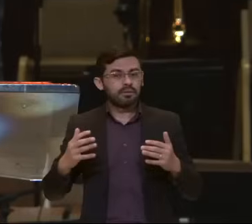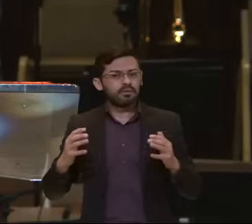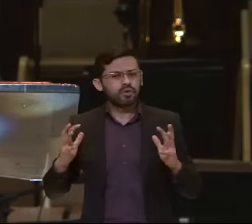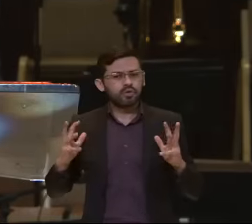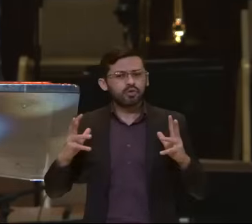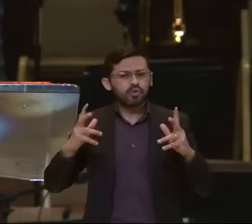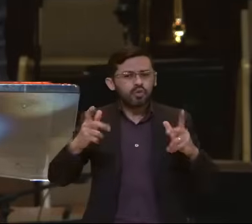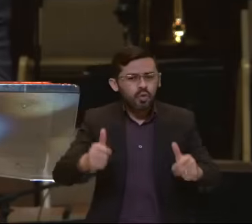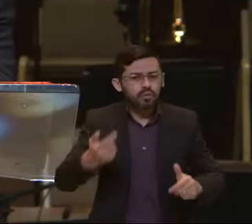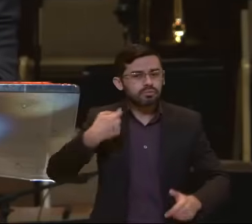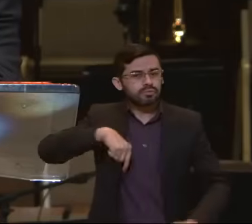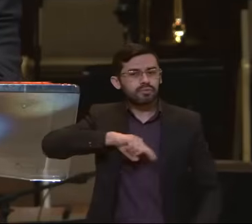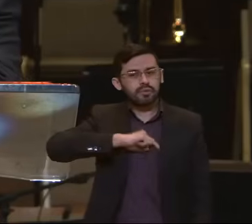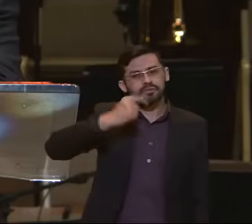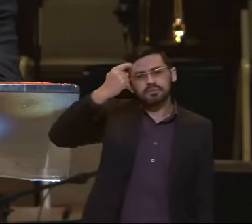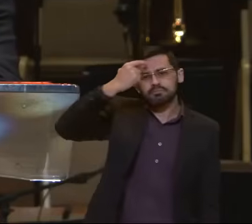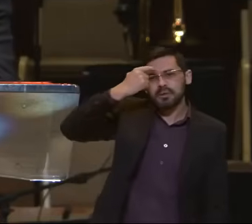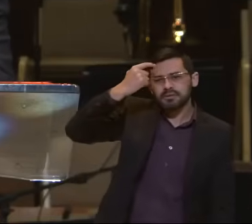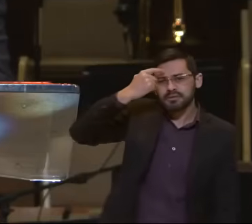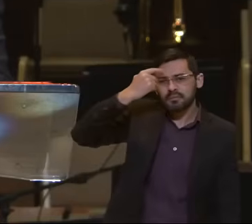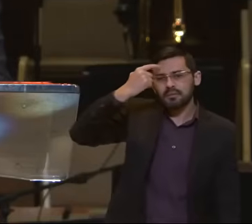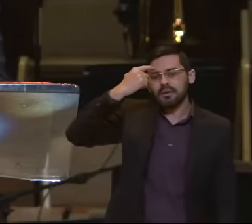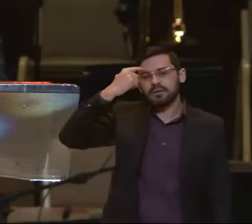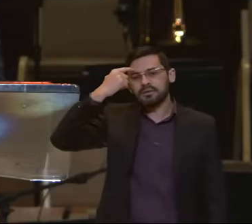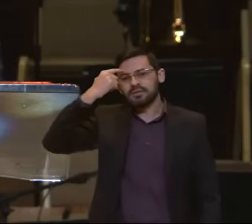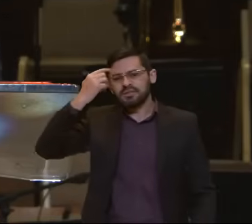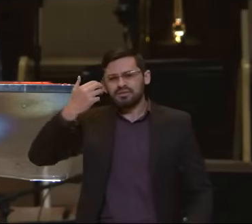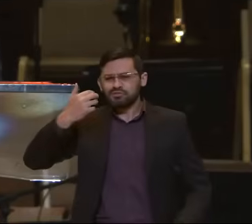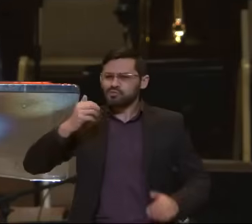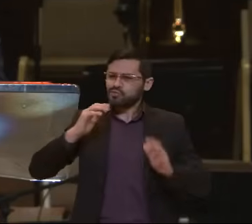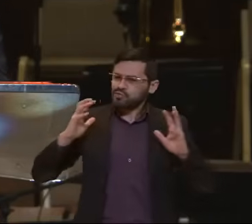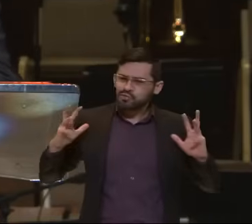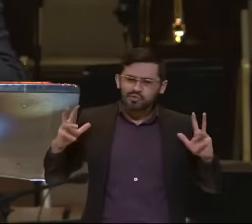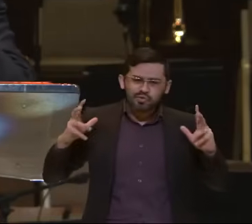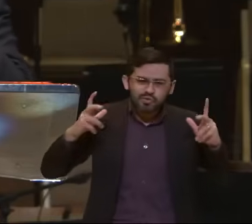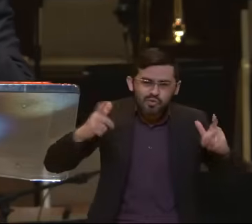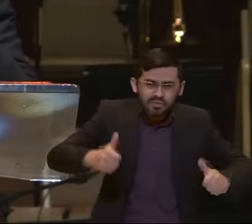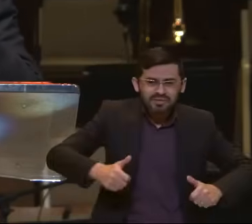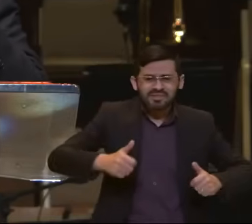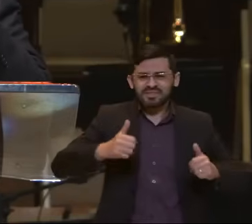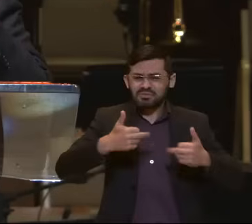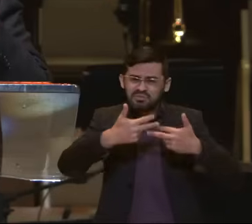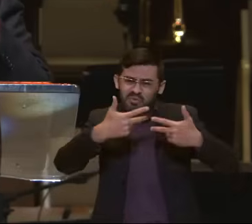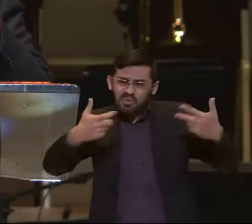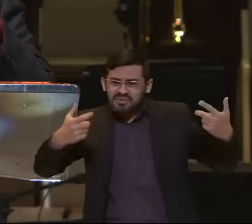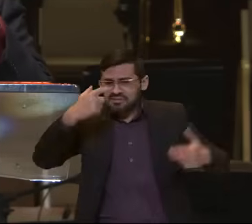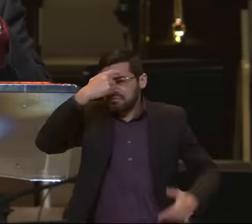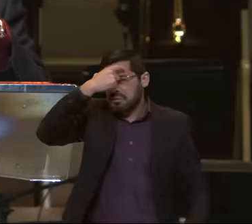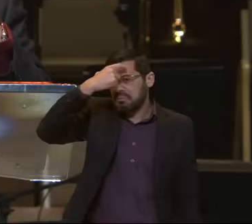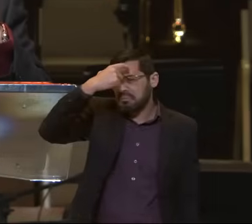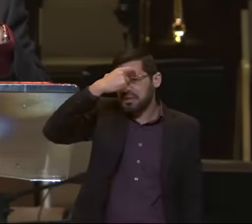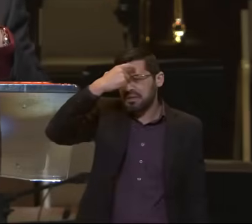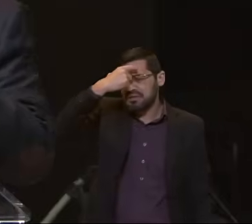nossos pensamentos, todas as nossas fortalezas da mente, todas as nossas